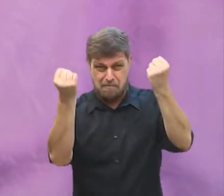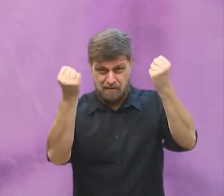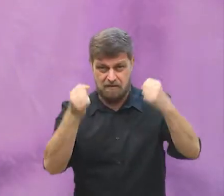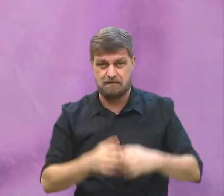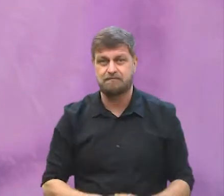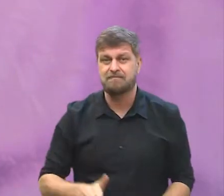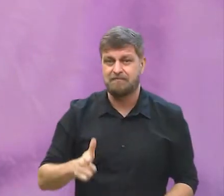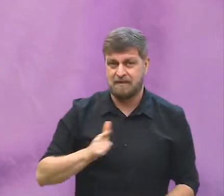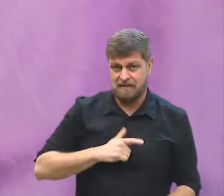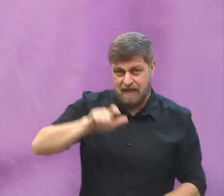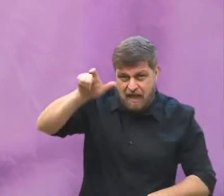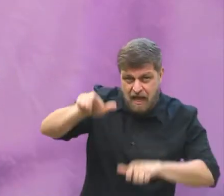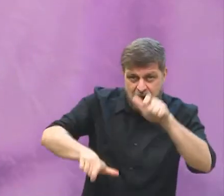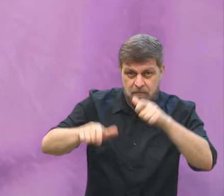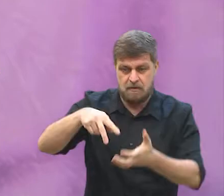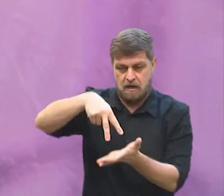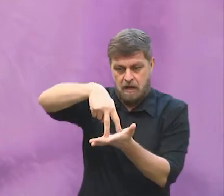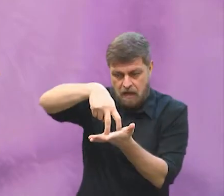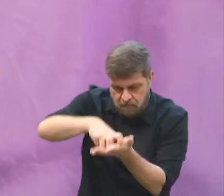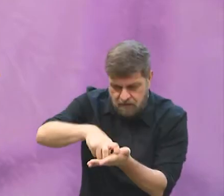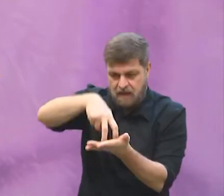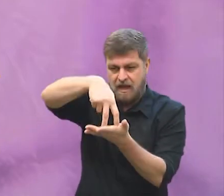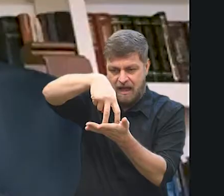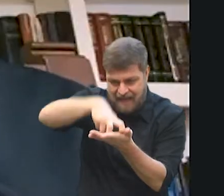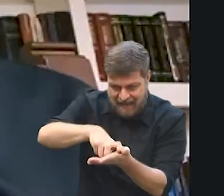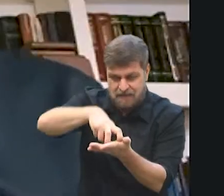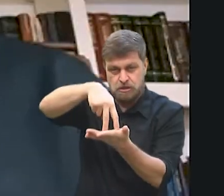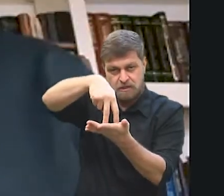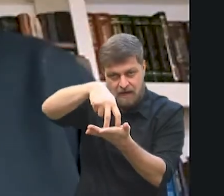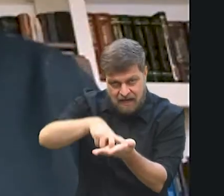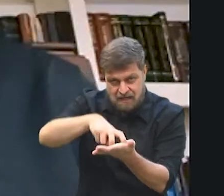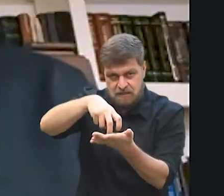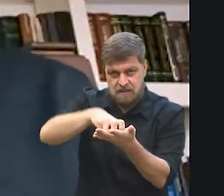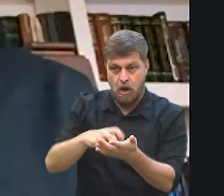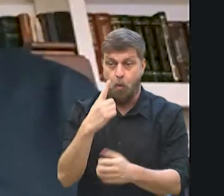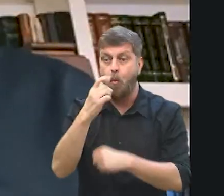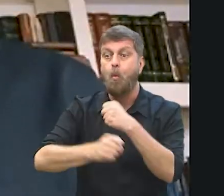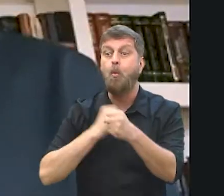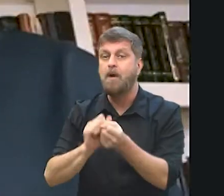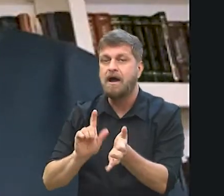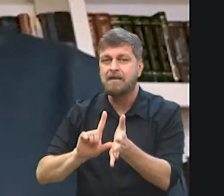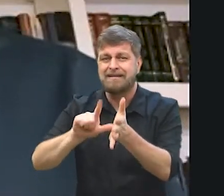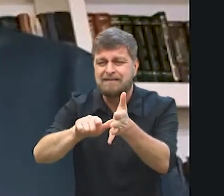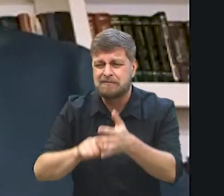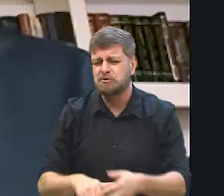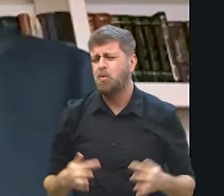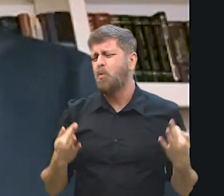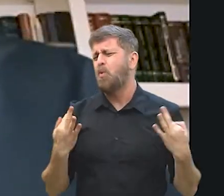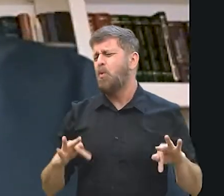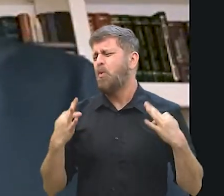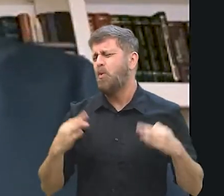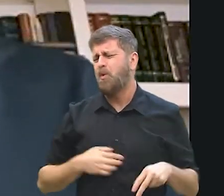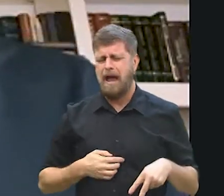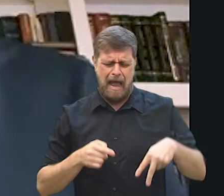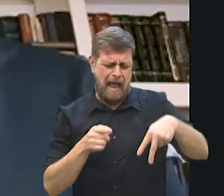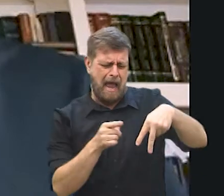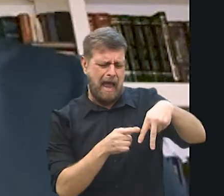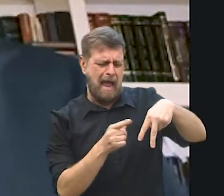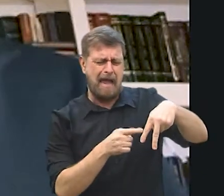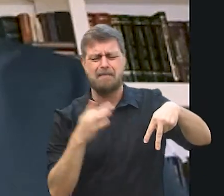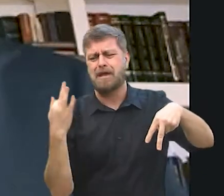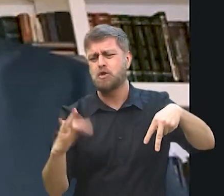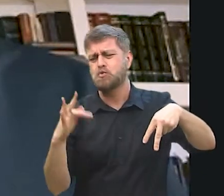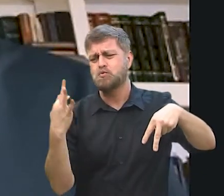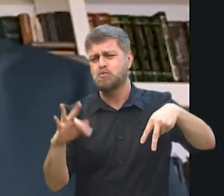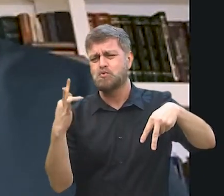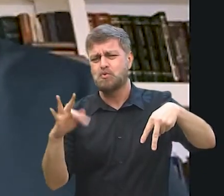Então, tem muita gente que agacha certo até o fundo e depois de um ano está com os 4 meniscos, 2 em cada